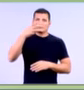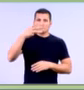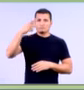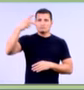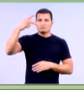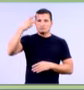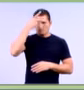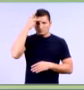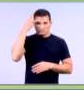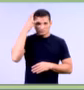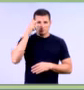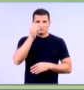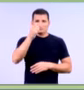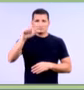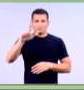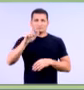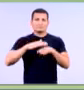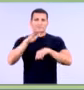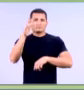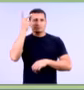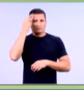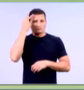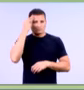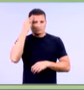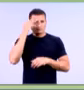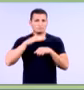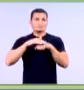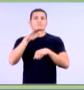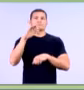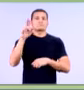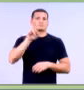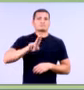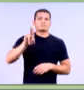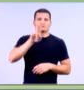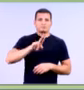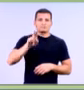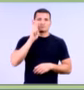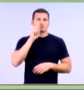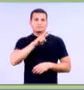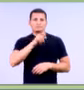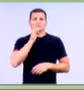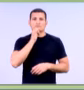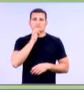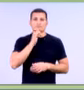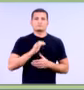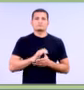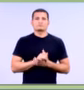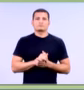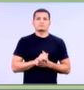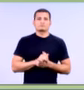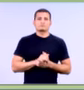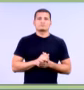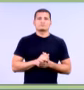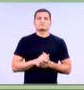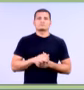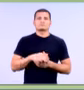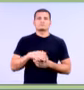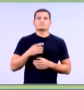pessoa do singular, seja a mais comum e a mais empregada. Vejamos o exemplo. Fui eu